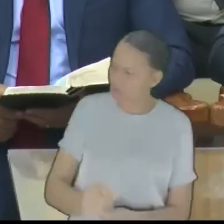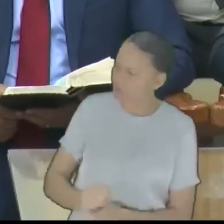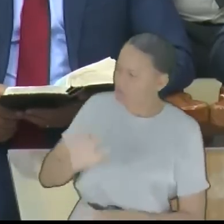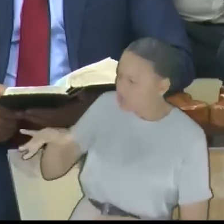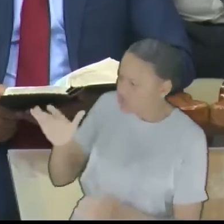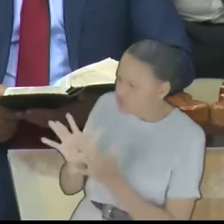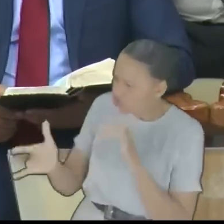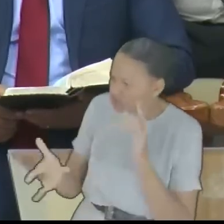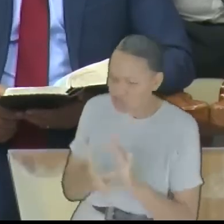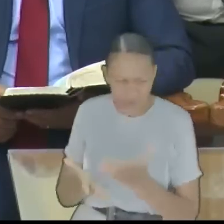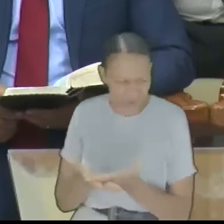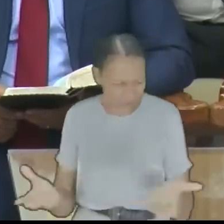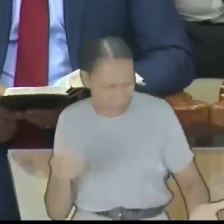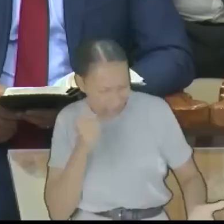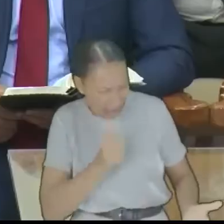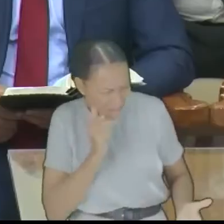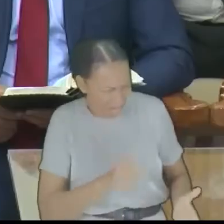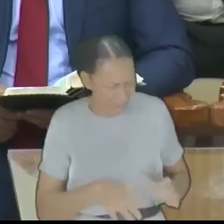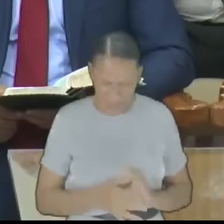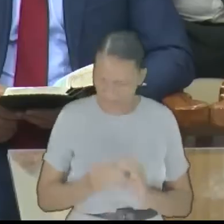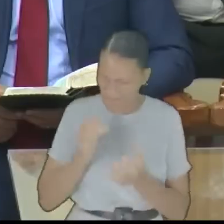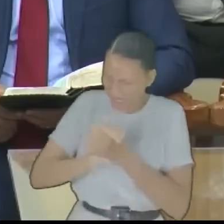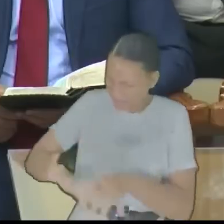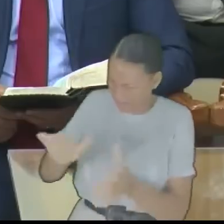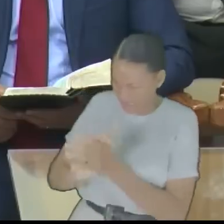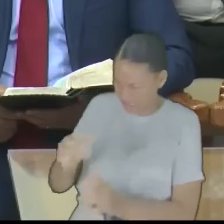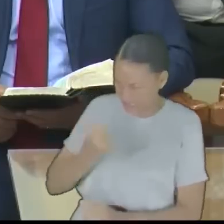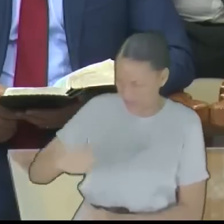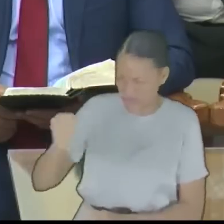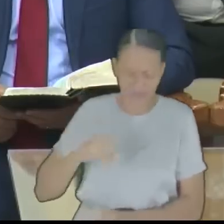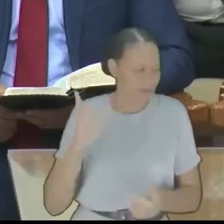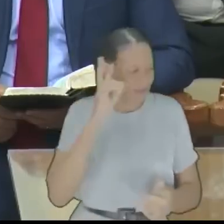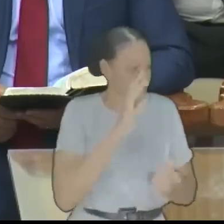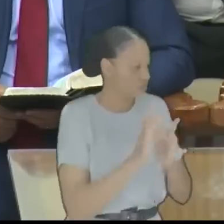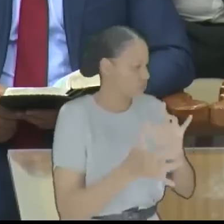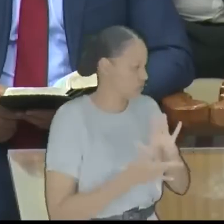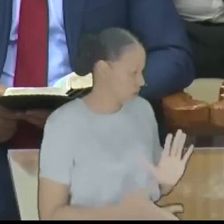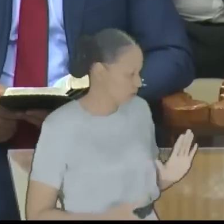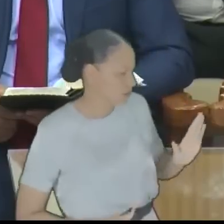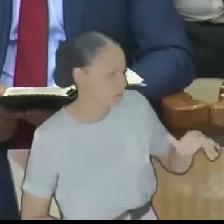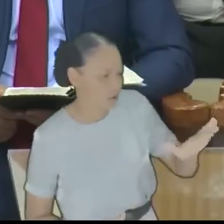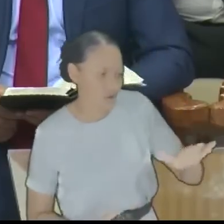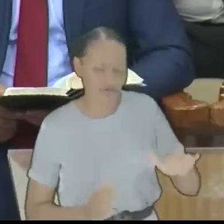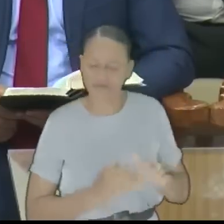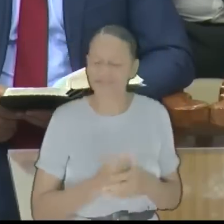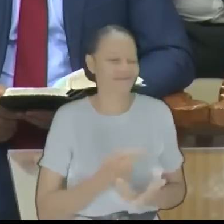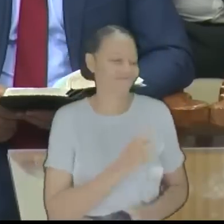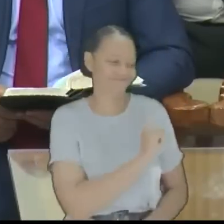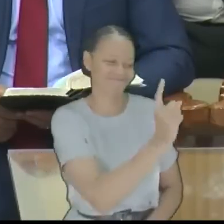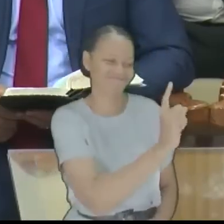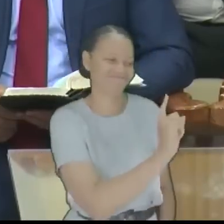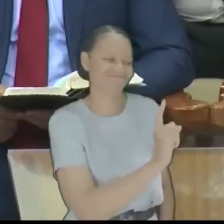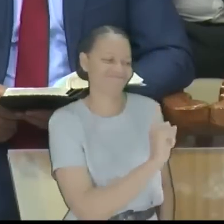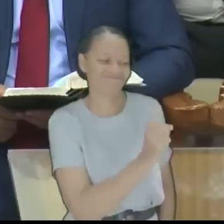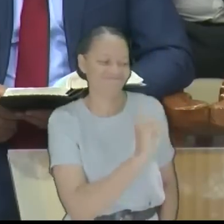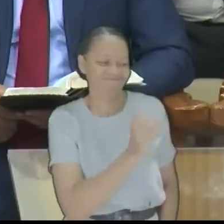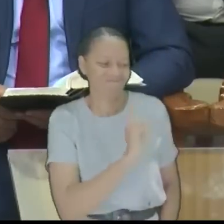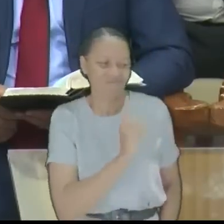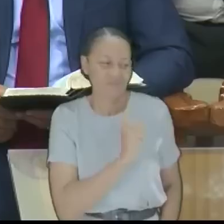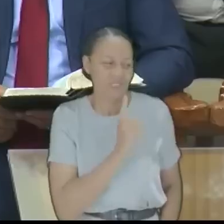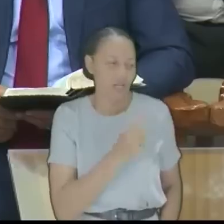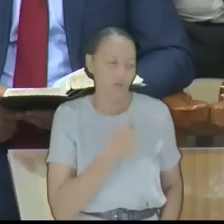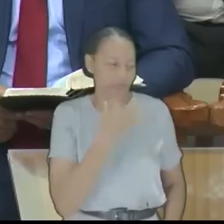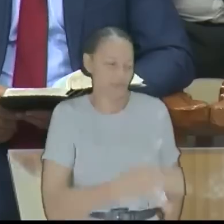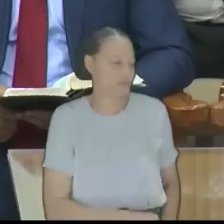é lícito deixar a mulher por qualquer motivo? O Senhor Jesus fechou a porta. O Senhor Jesus disse: não é